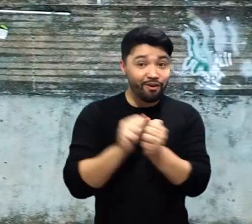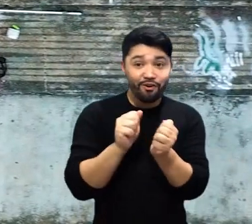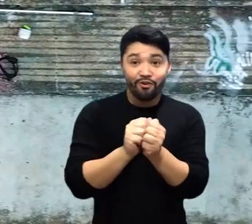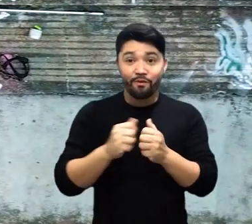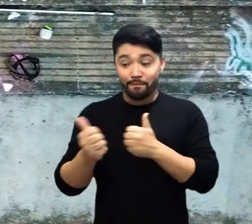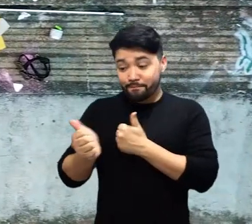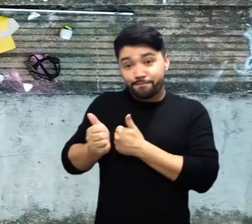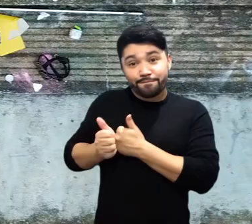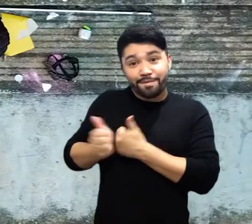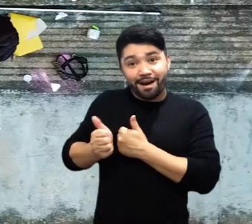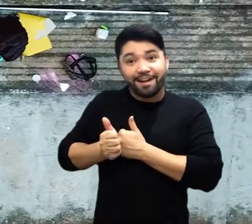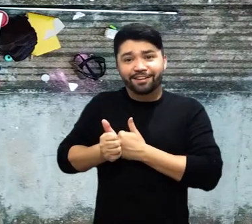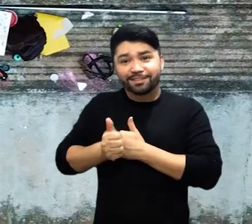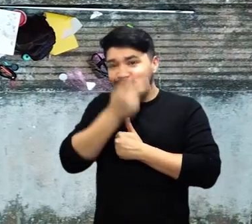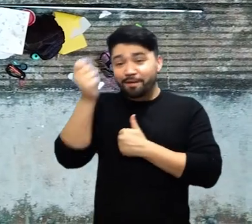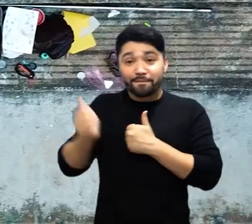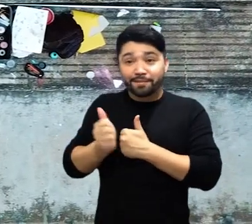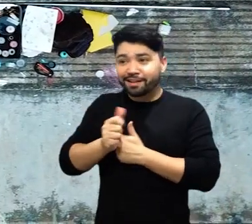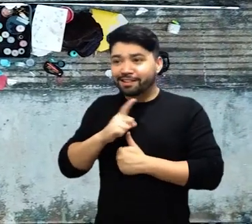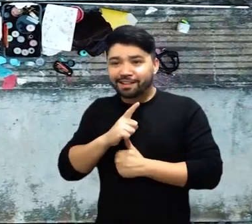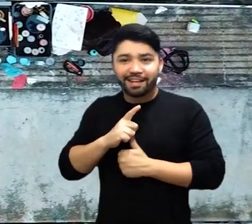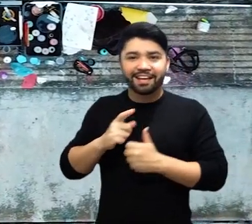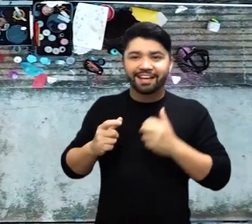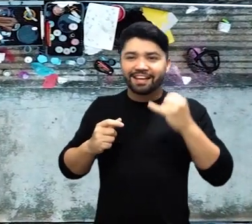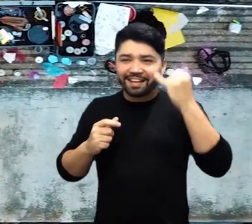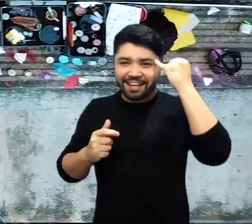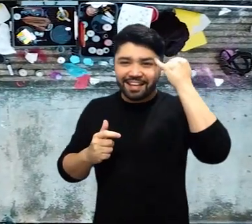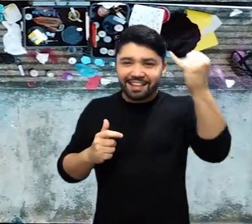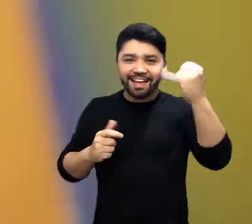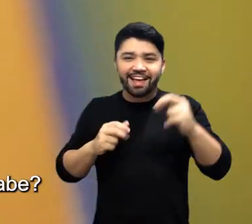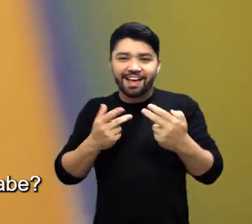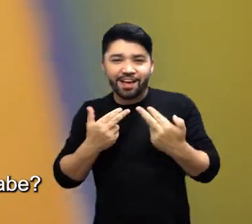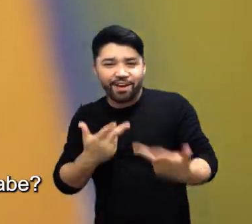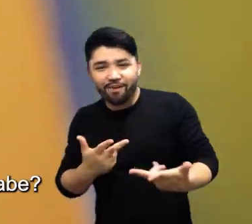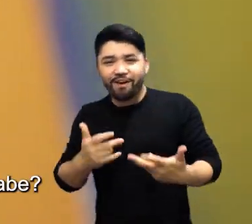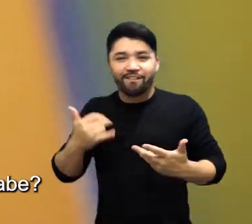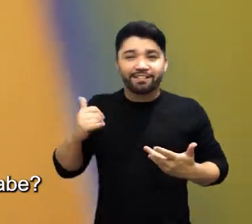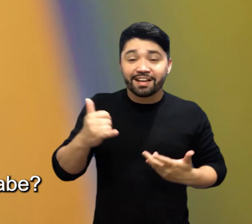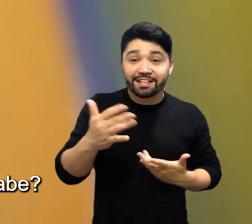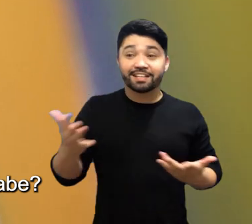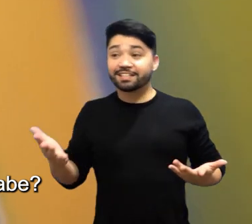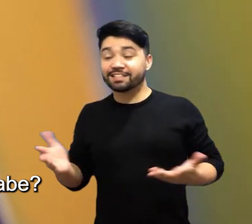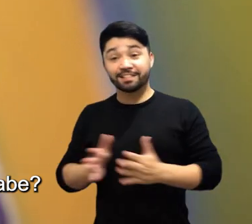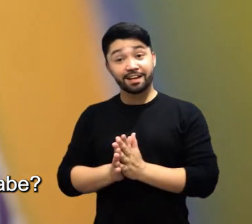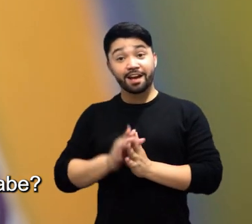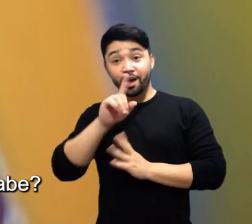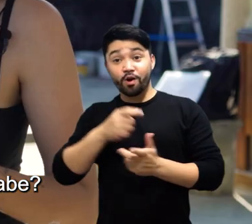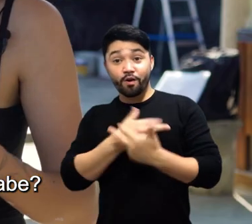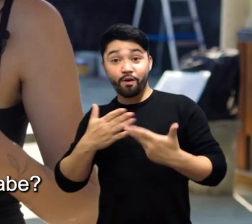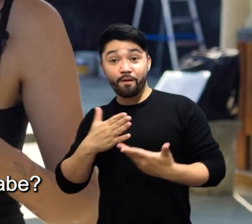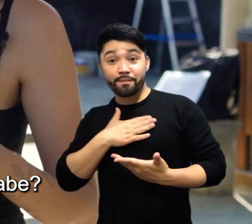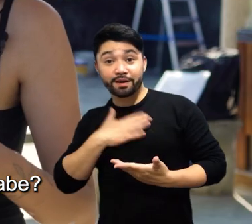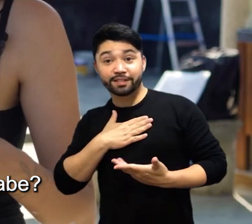você, tendo a mesma vibe, a mesma energia, sabe? Então é uma coisa que pra mim